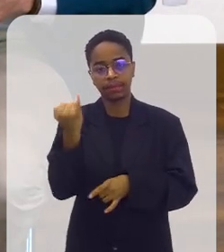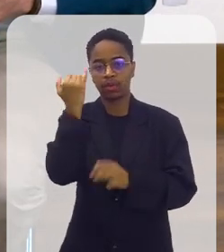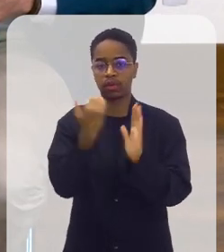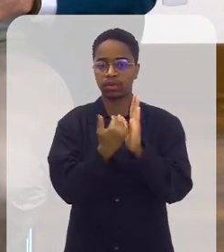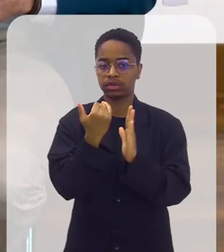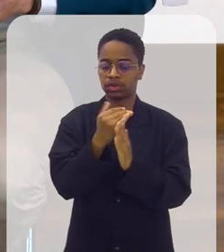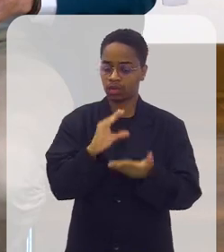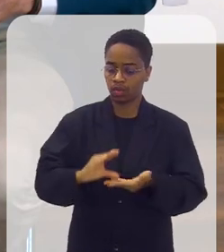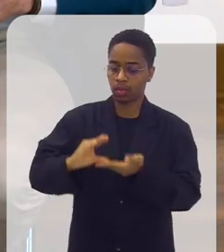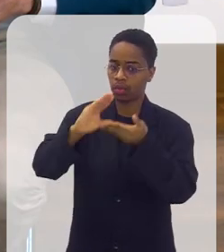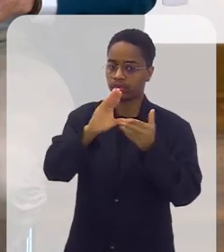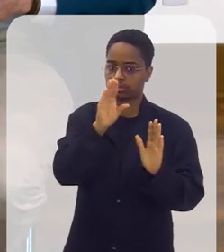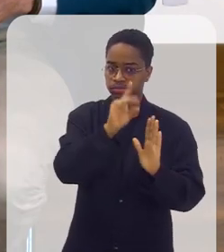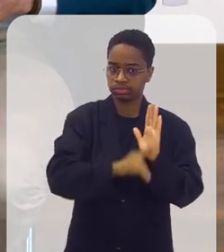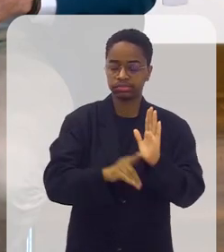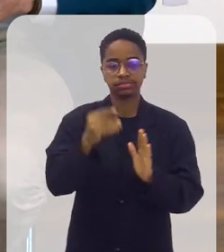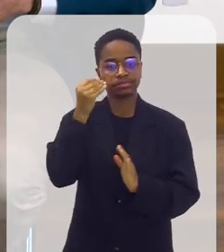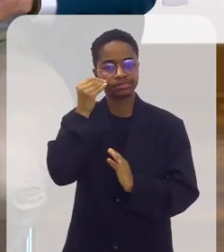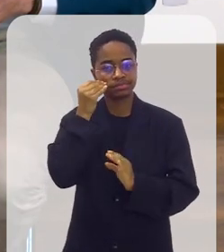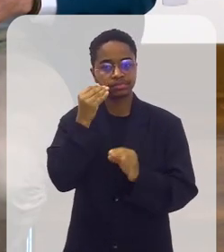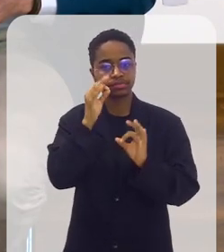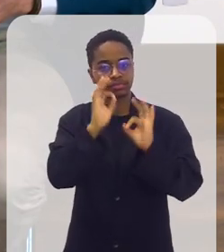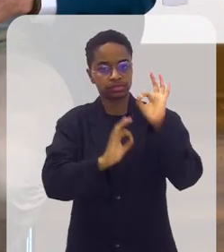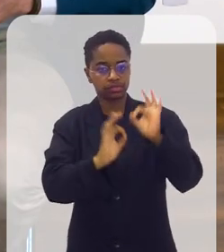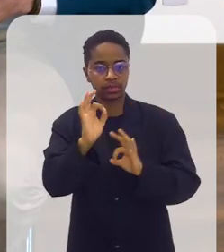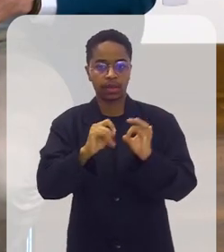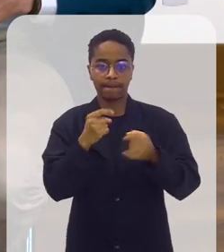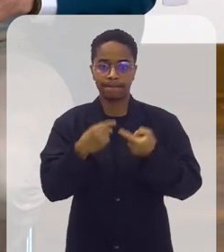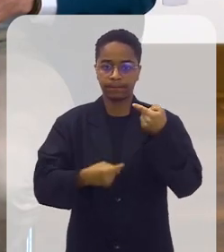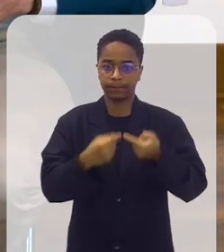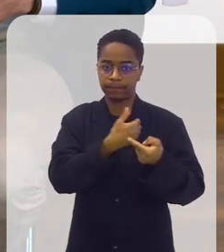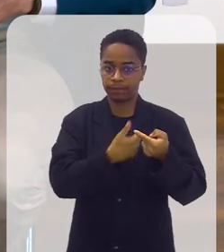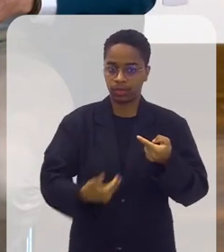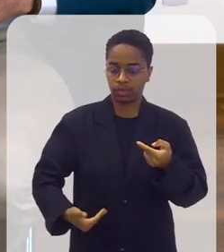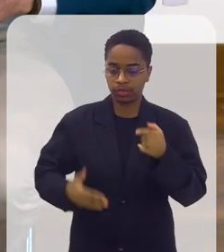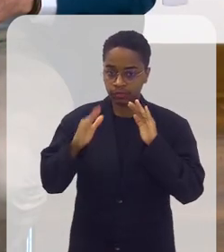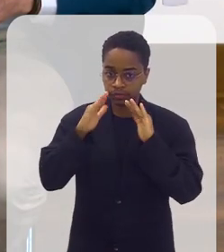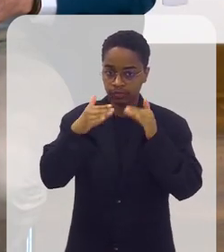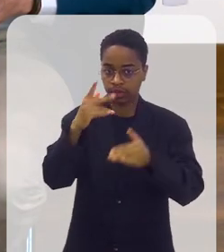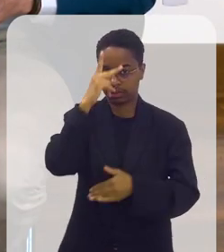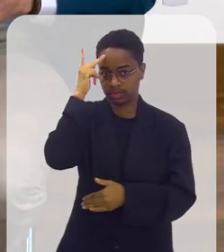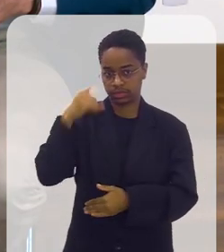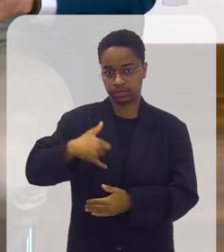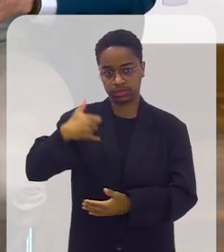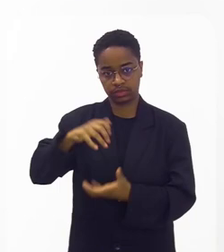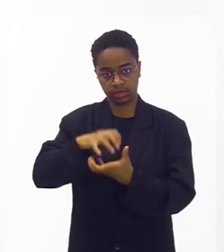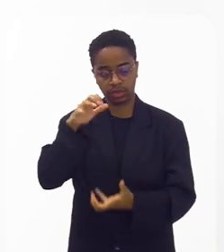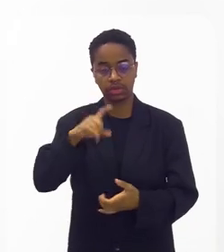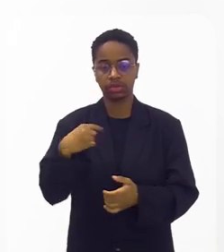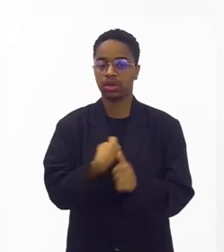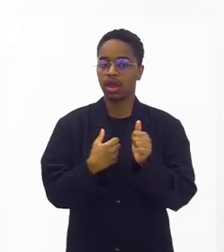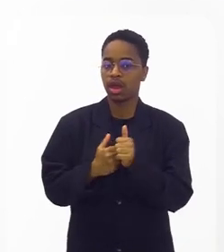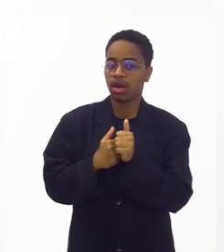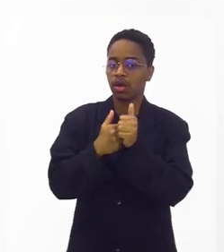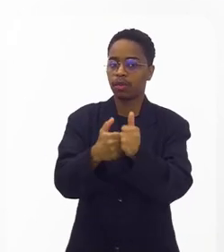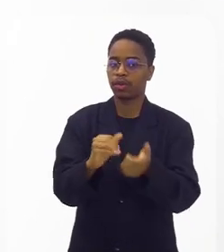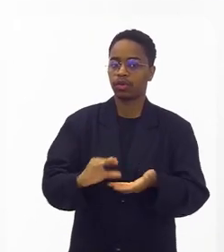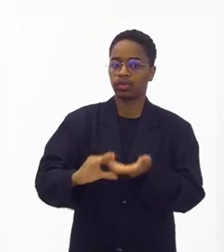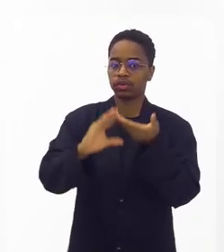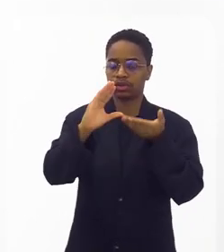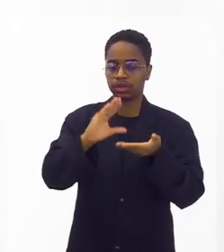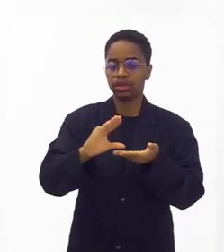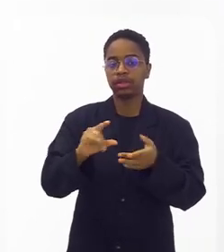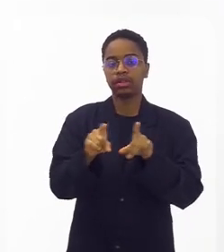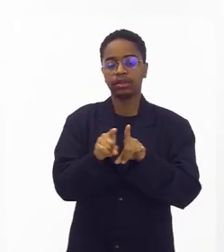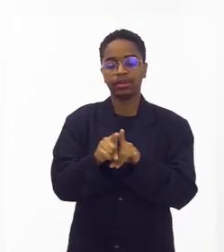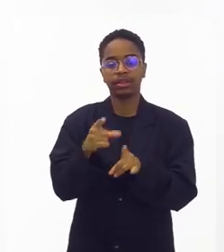suma importância para parametrizar as políticas públicas da pessoa idosa. Então, a gente tem acompanhado aí os conselhos,